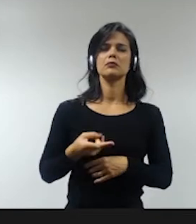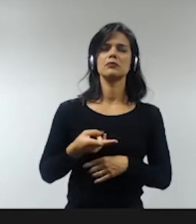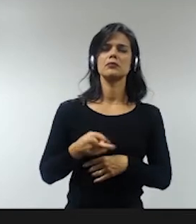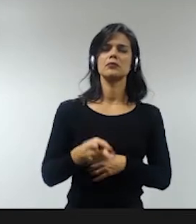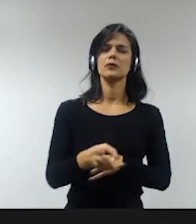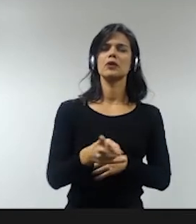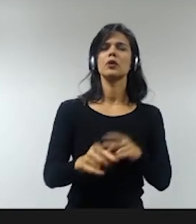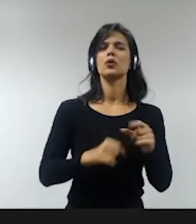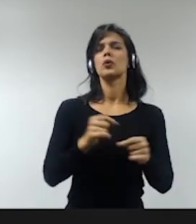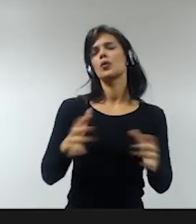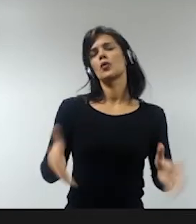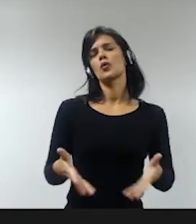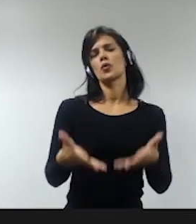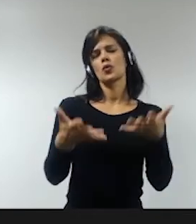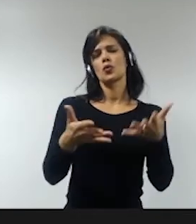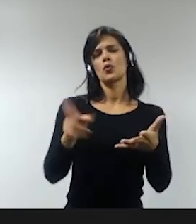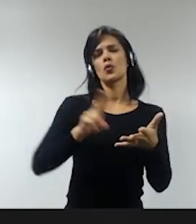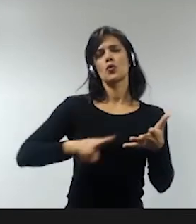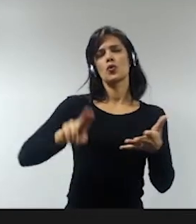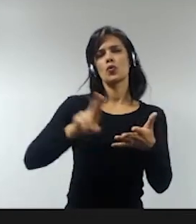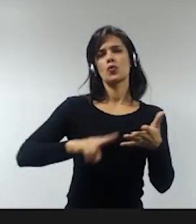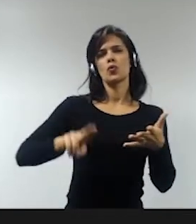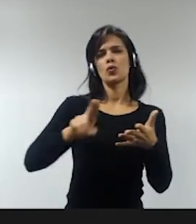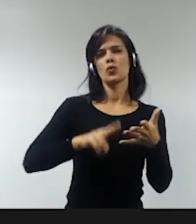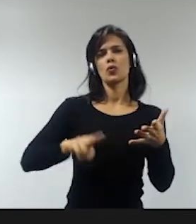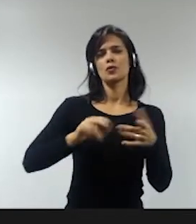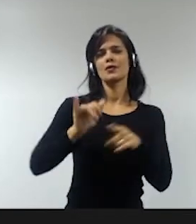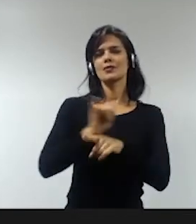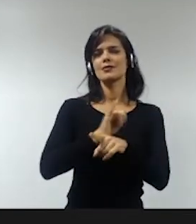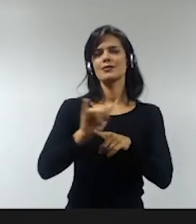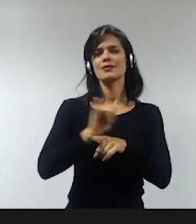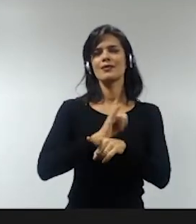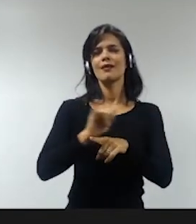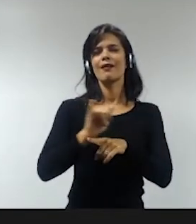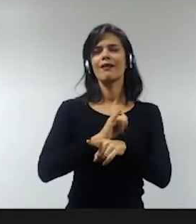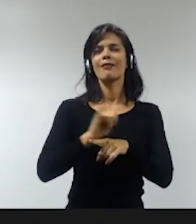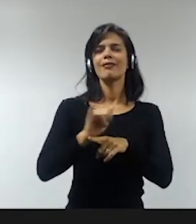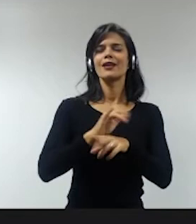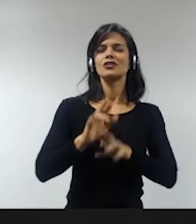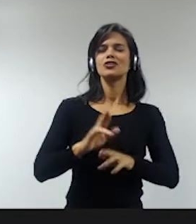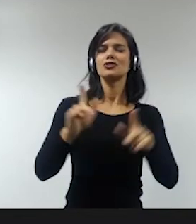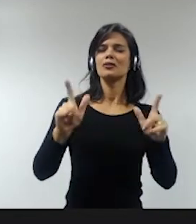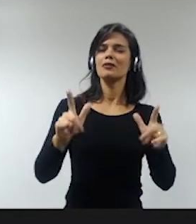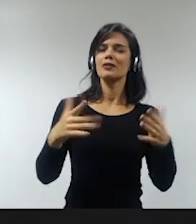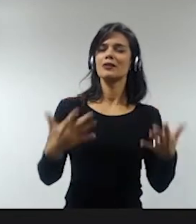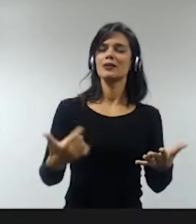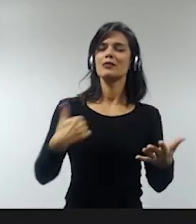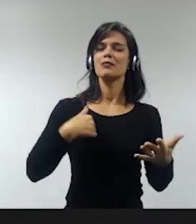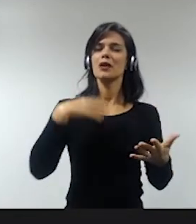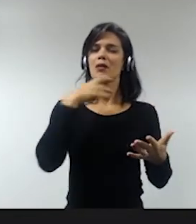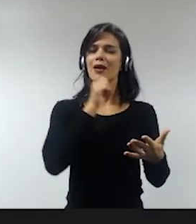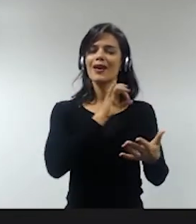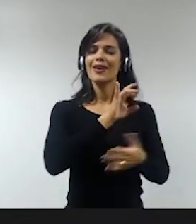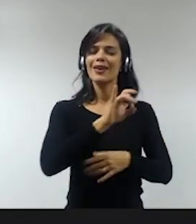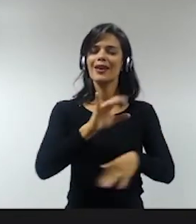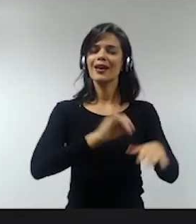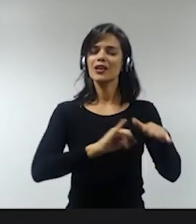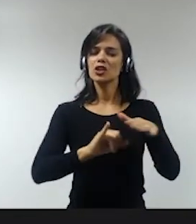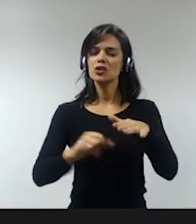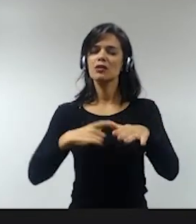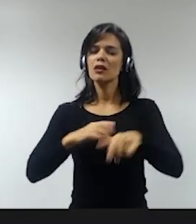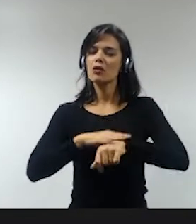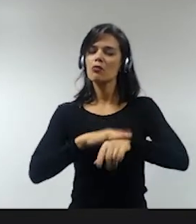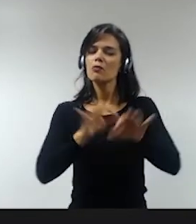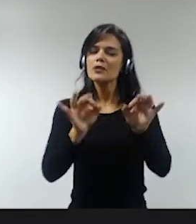incentivando o uso desses métodos alternativos, mas eu creio que cada instituto tem o seu momento